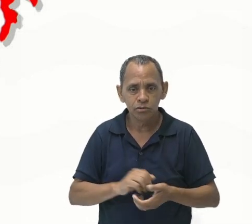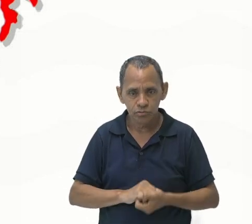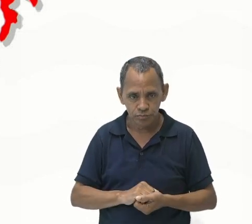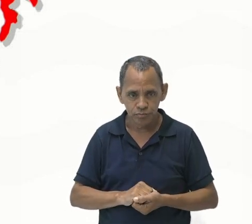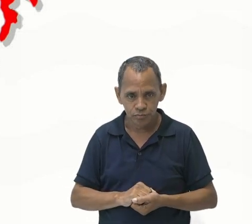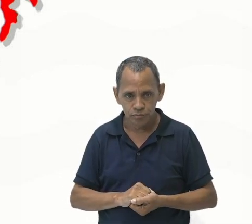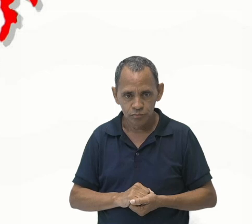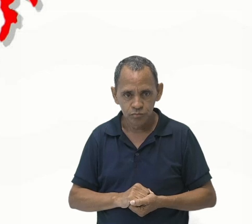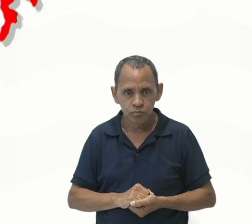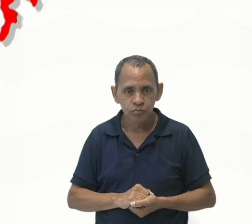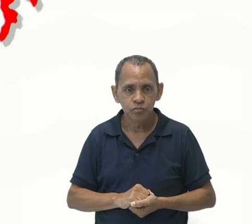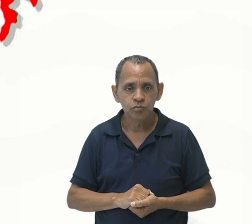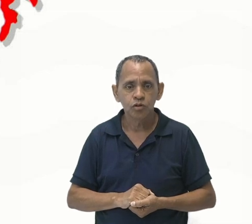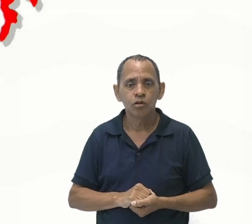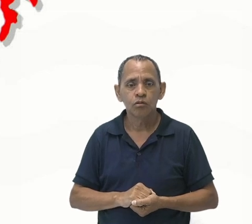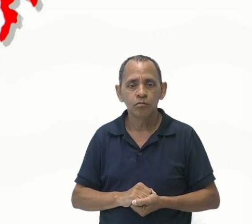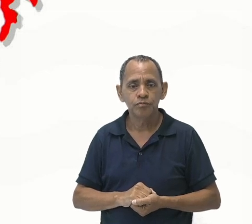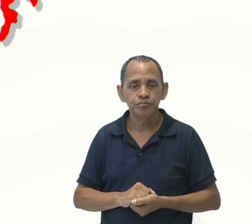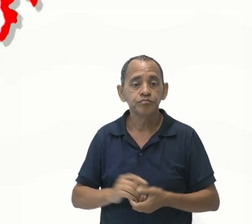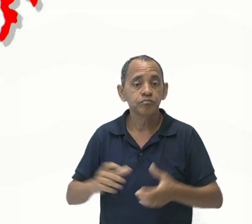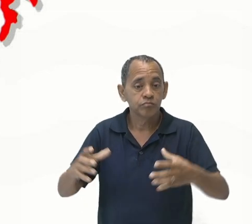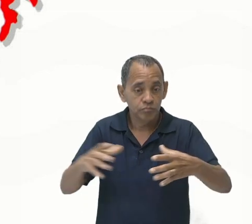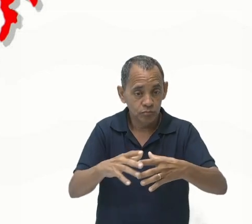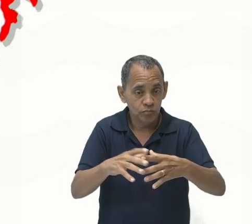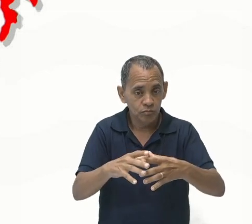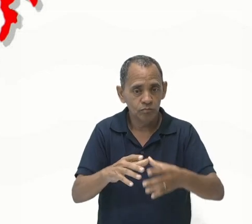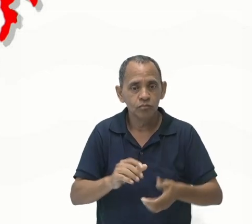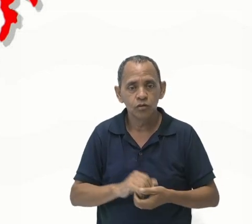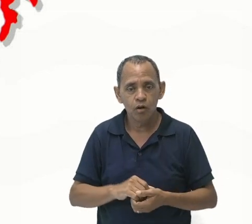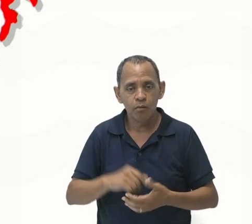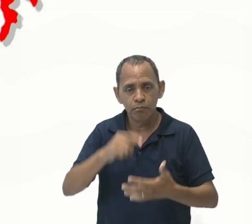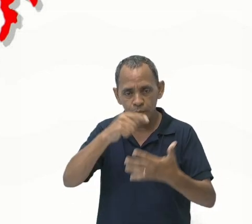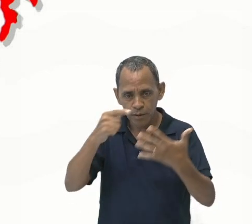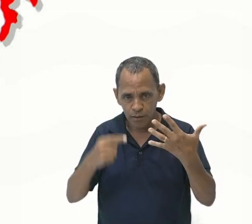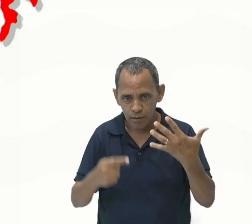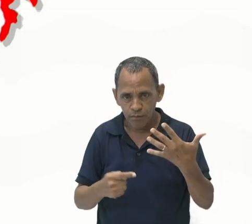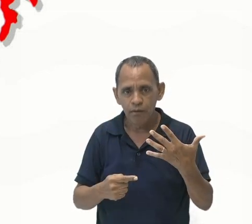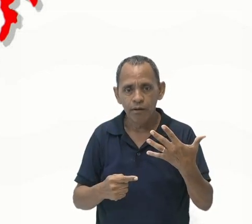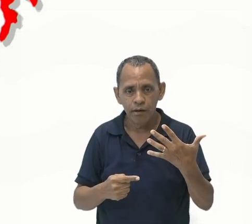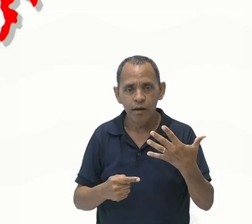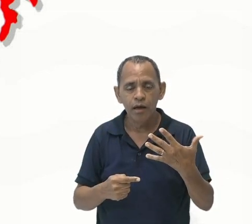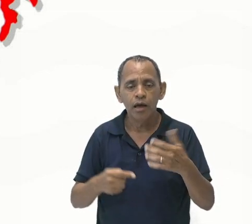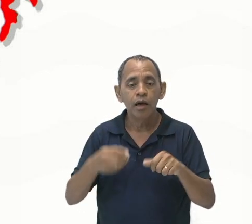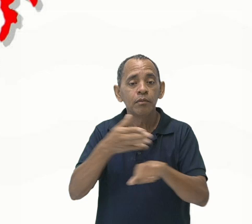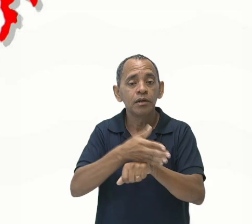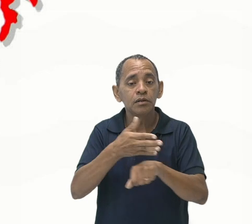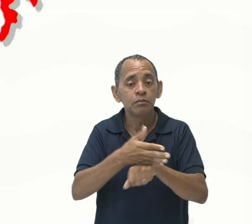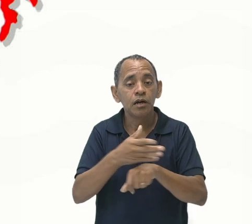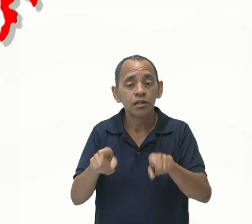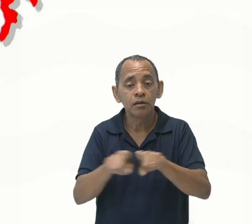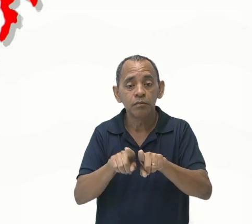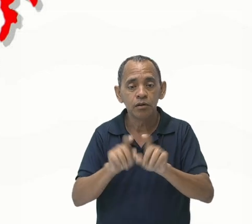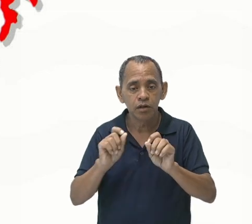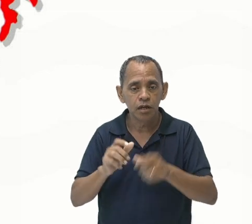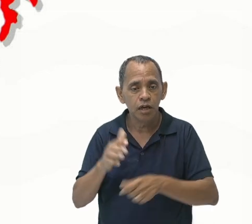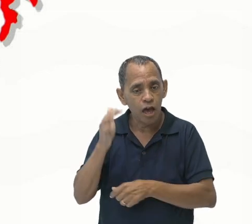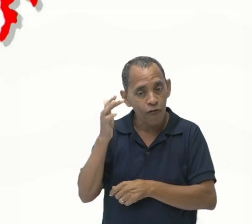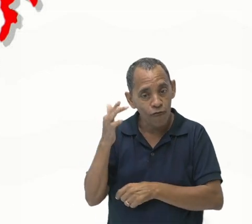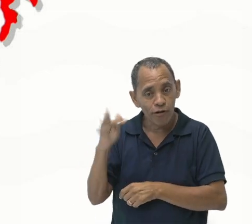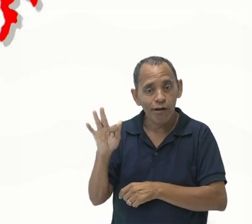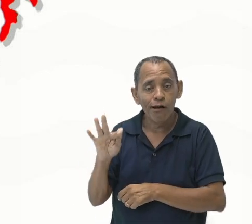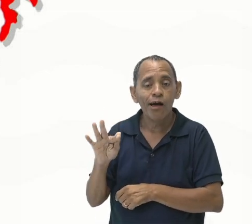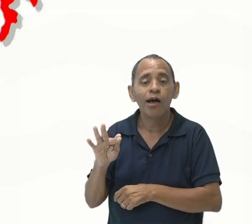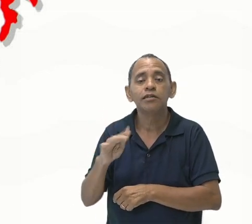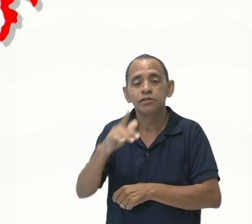Europeia do Carvão e do Aço, a chamada CECA, tá? E aí, além da Bélgica, Luxemburgo e Países Baixos,